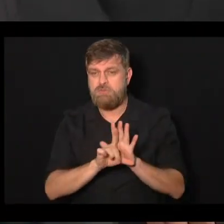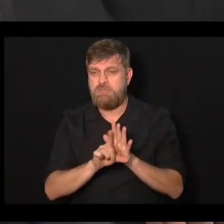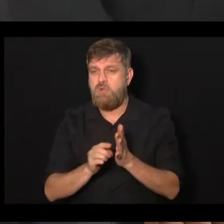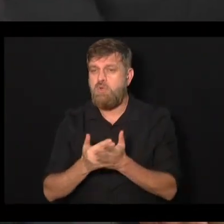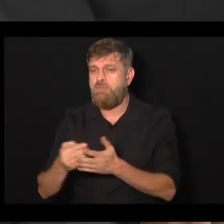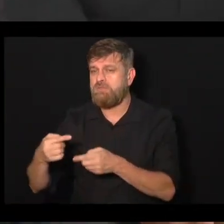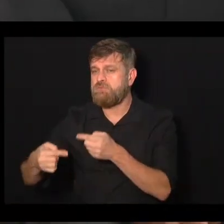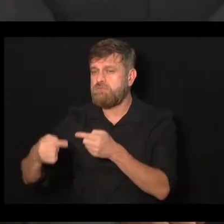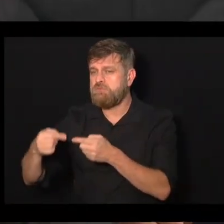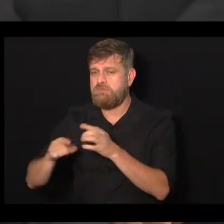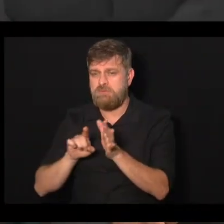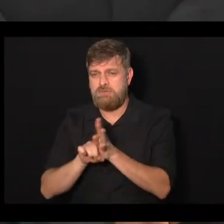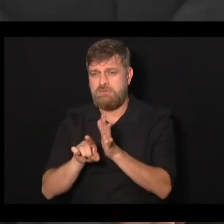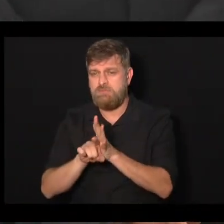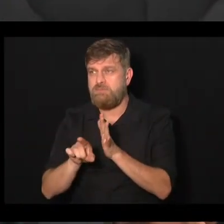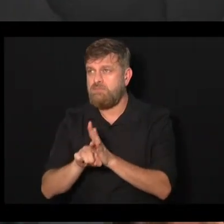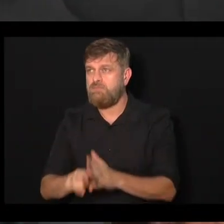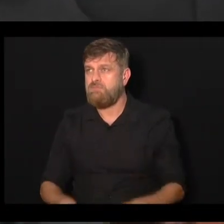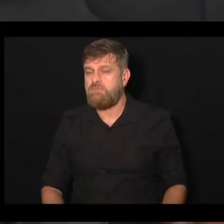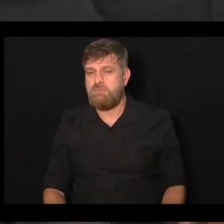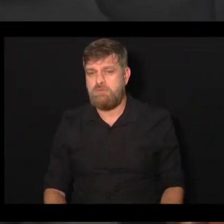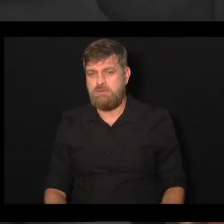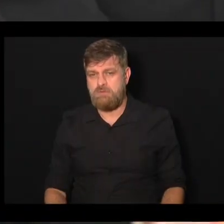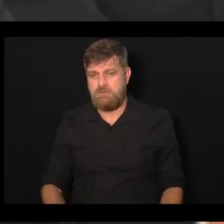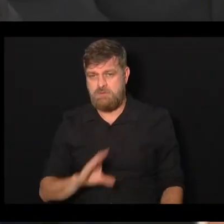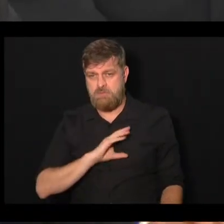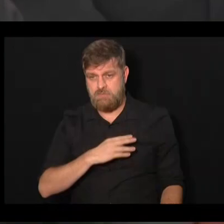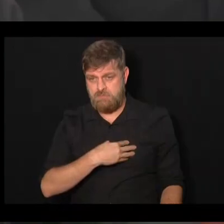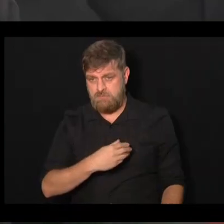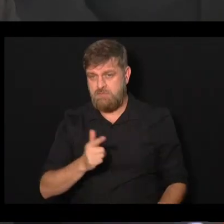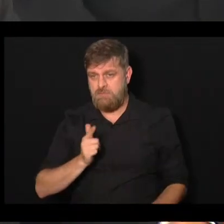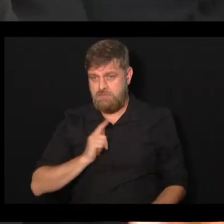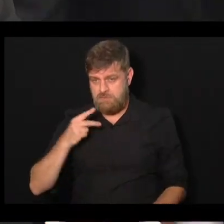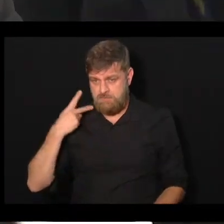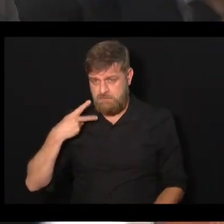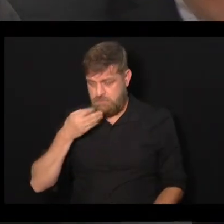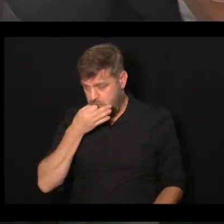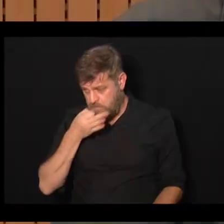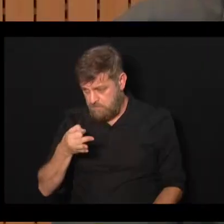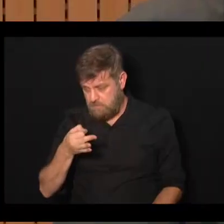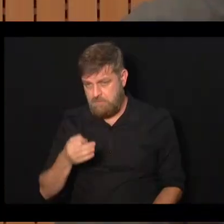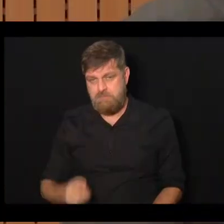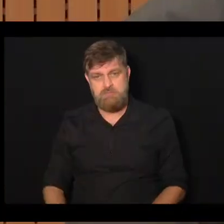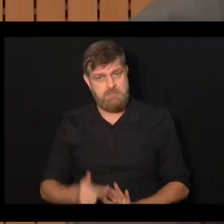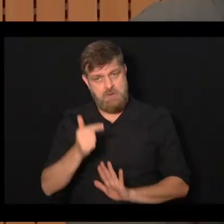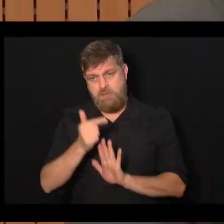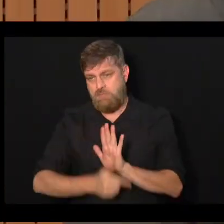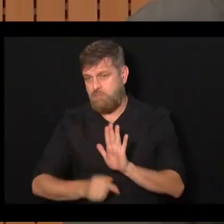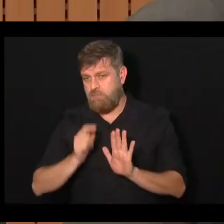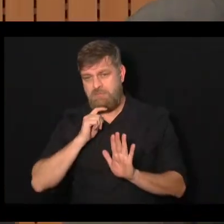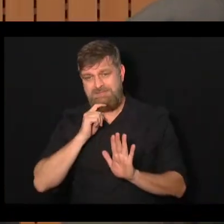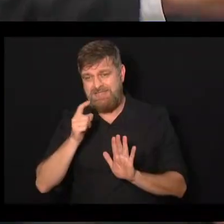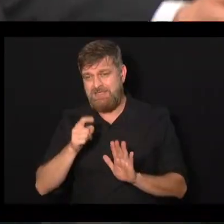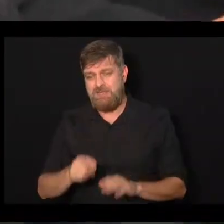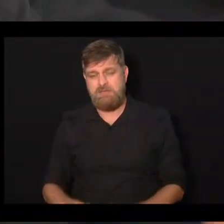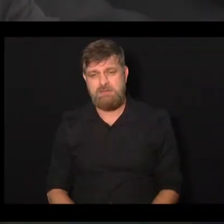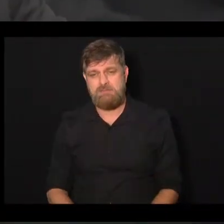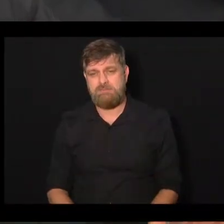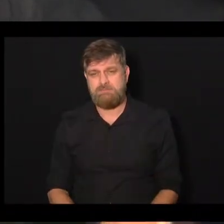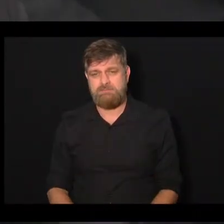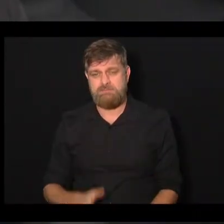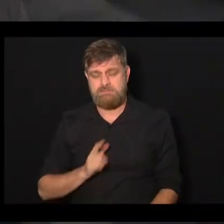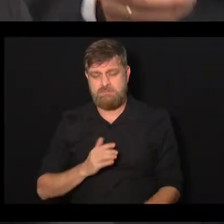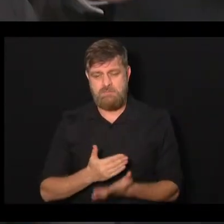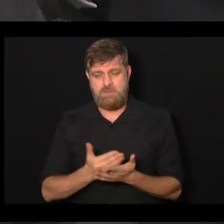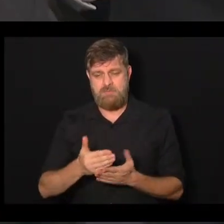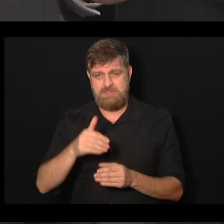entra em discussão. Indago o vereador segundo secretário Campos Filho se há vereadores inscritos à discussão. Não há vereadores para discutir, senhor presidente. Não havendo vereadores inscritos à discussão, o projeto